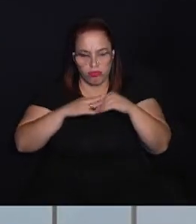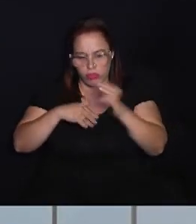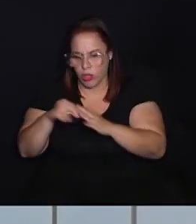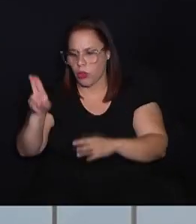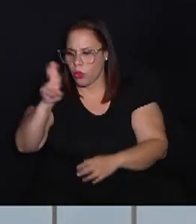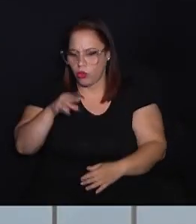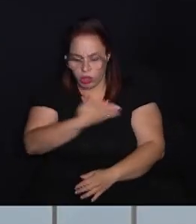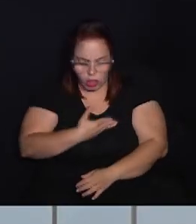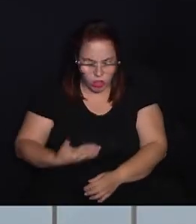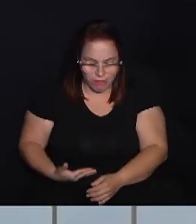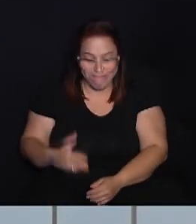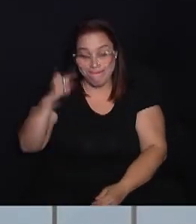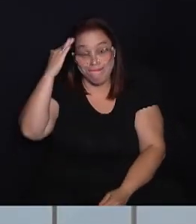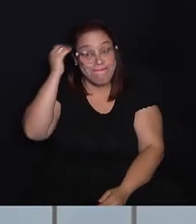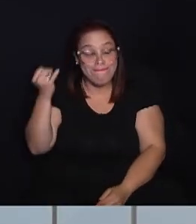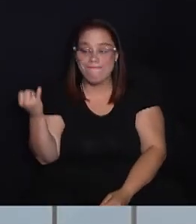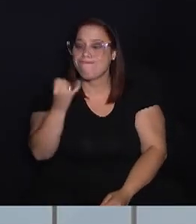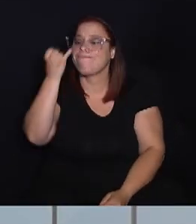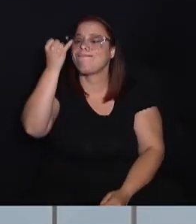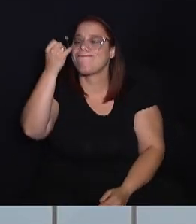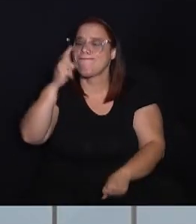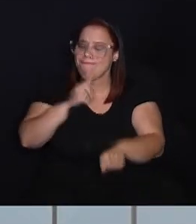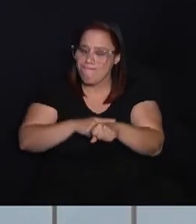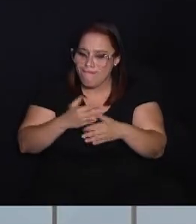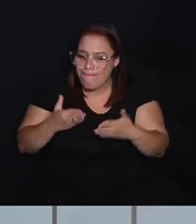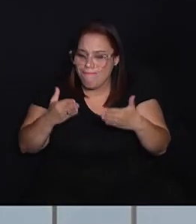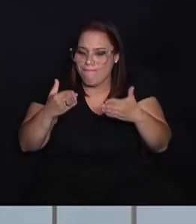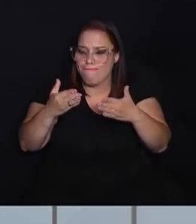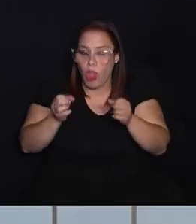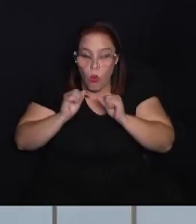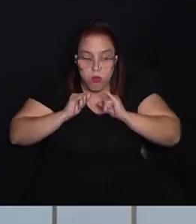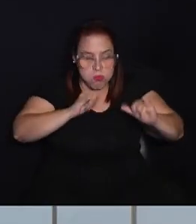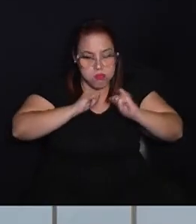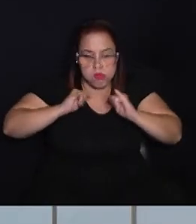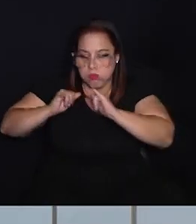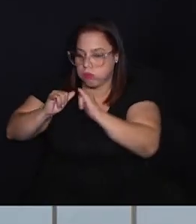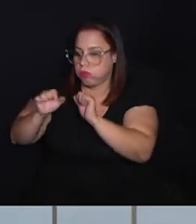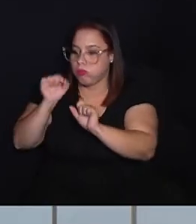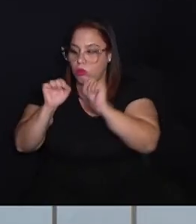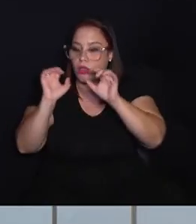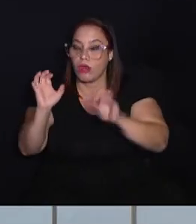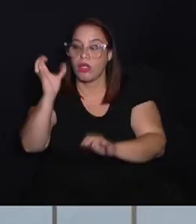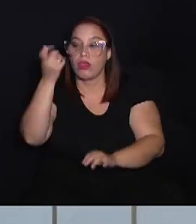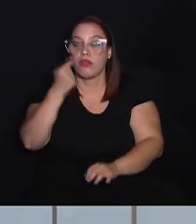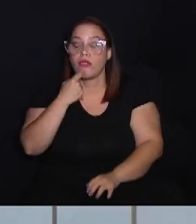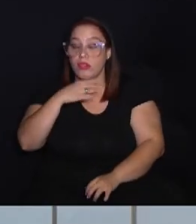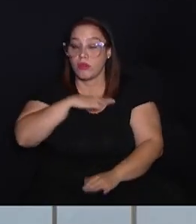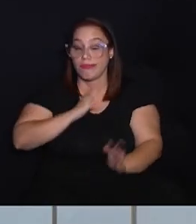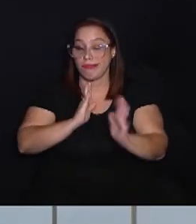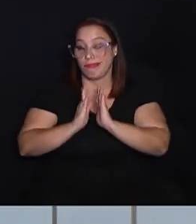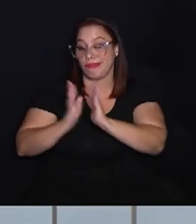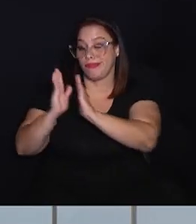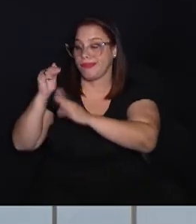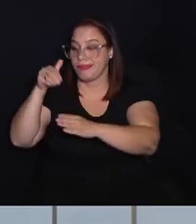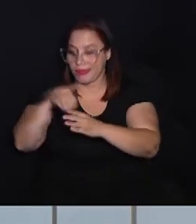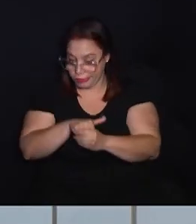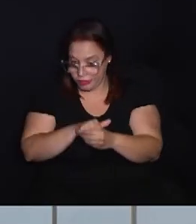entregas, realizou muita coisa, a população pôde perceber isso. E, acima de tudo, um governo sem uma mácula, né, sem